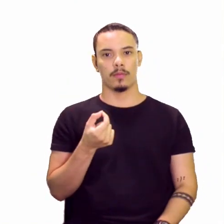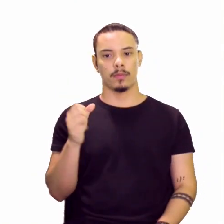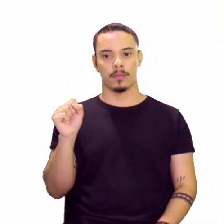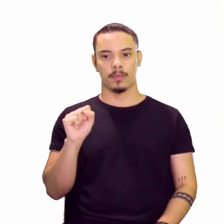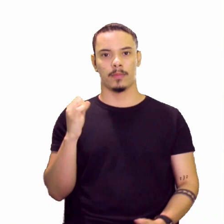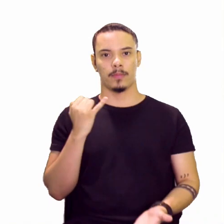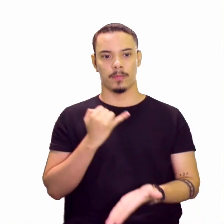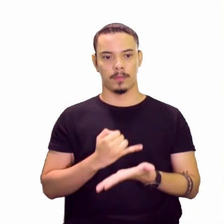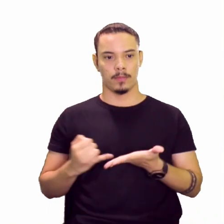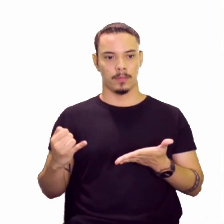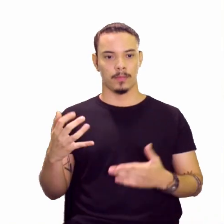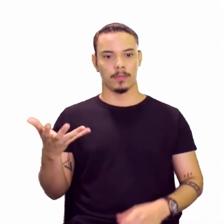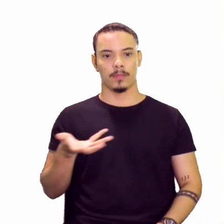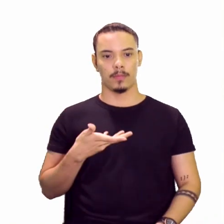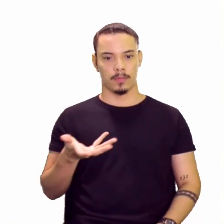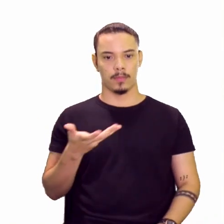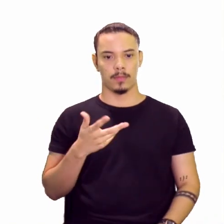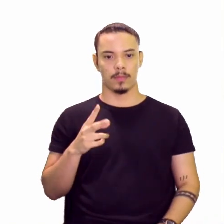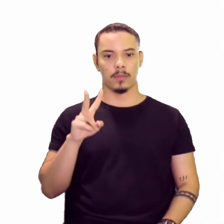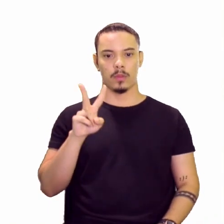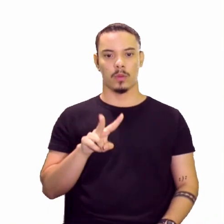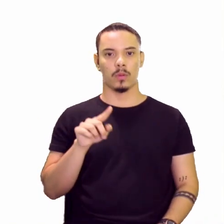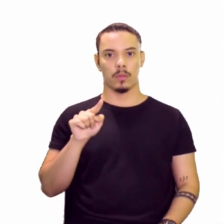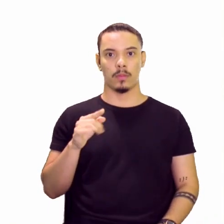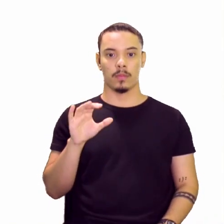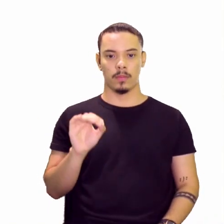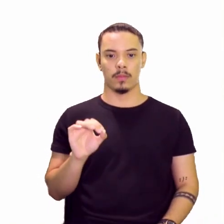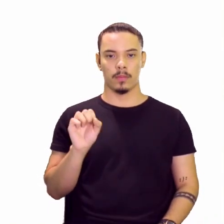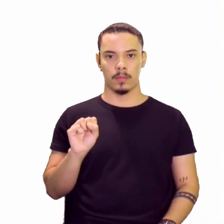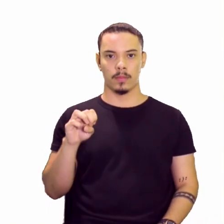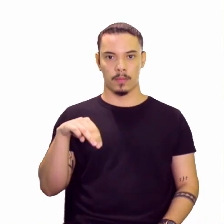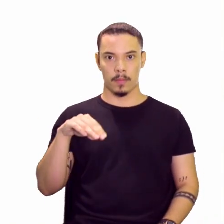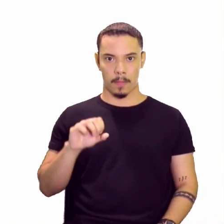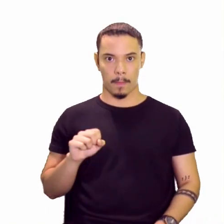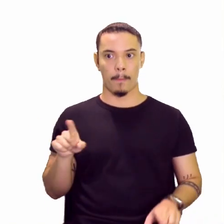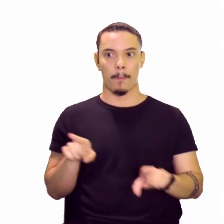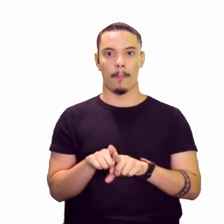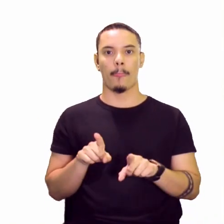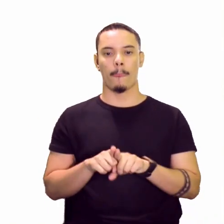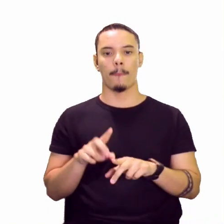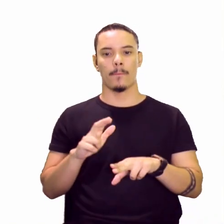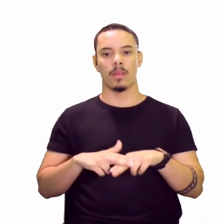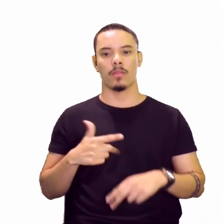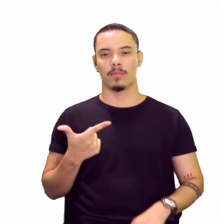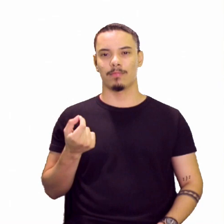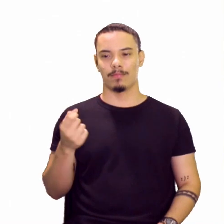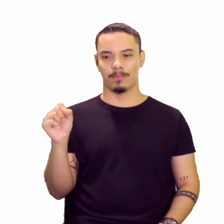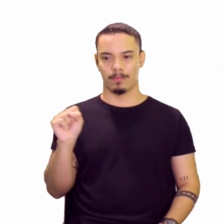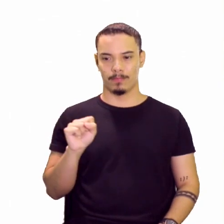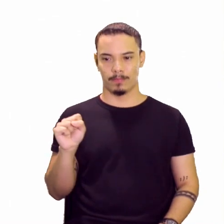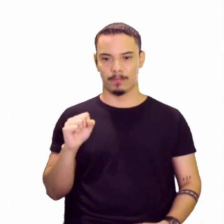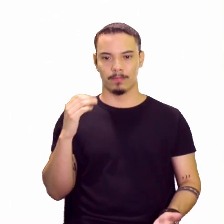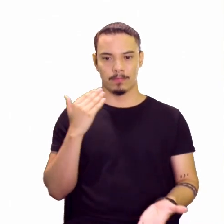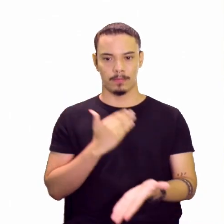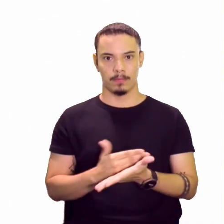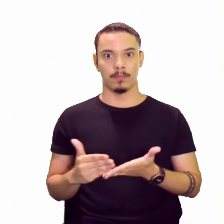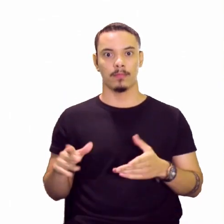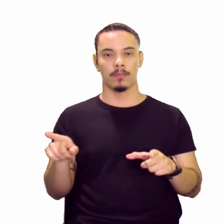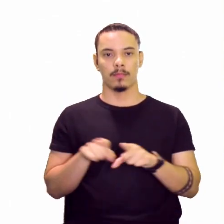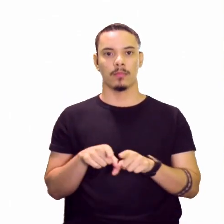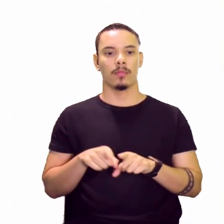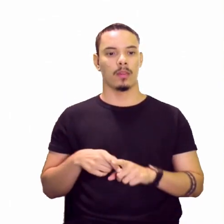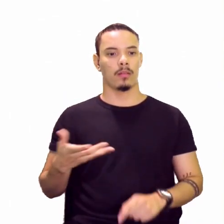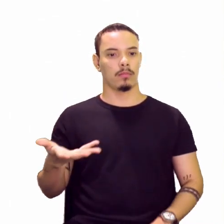segundos iniciais a uma velocidade de 2 metros por segundo, ok? Então tá ali, ó, os 20 segundos iniciais a uma